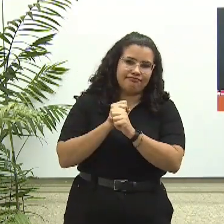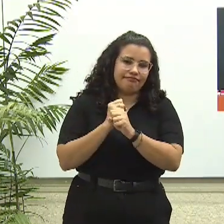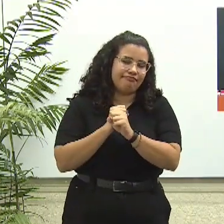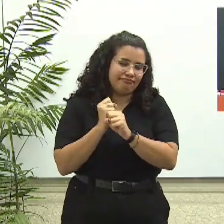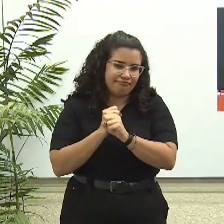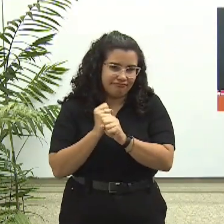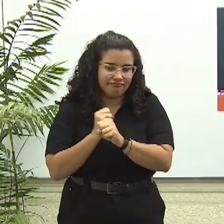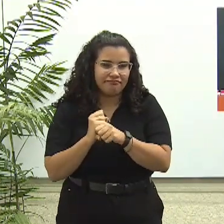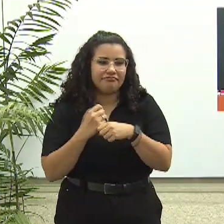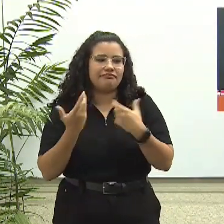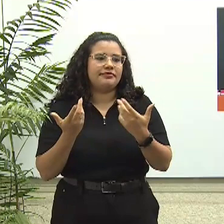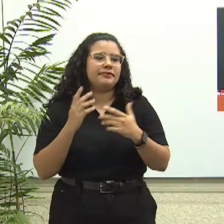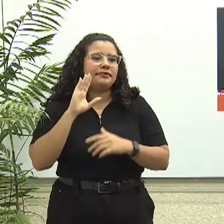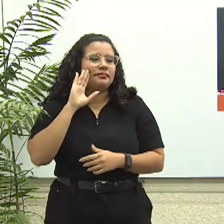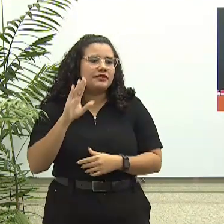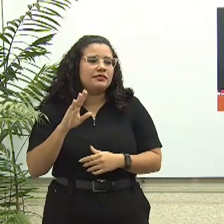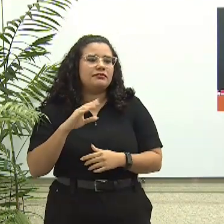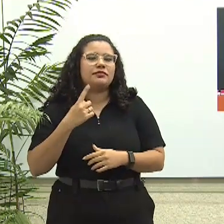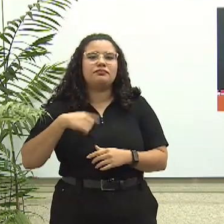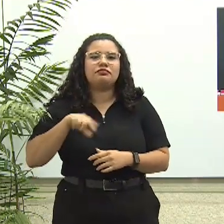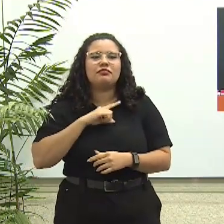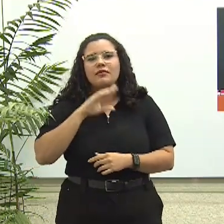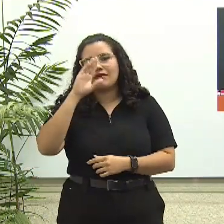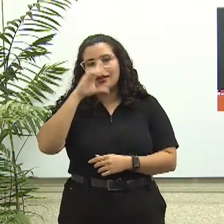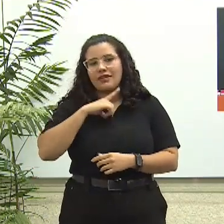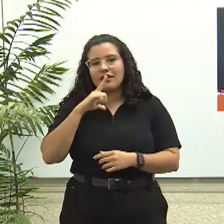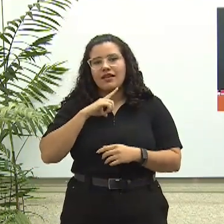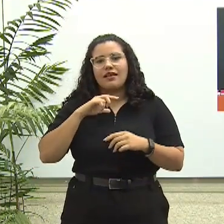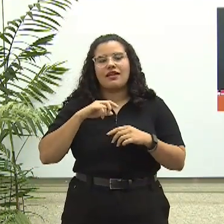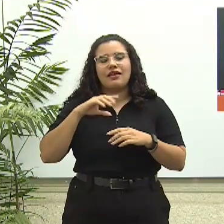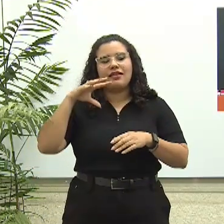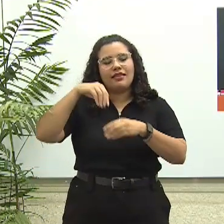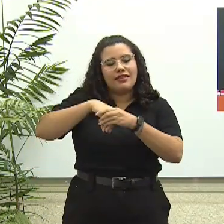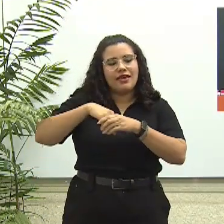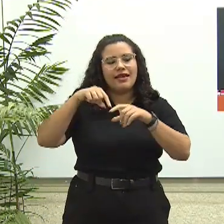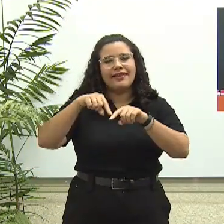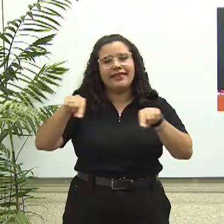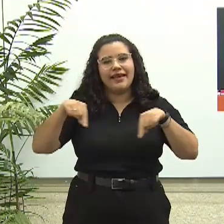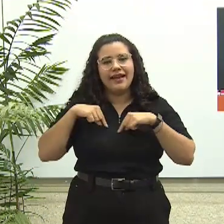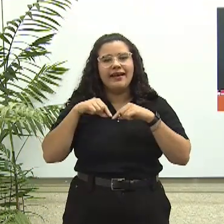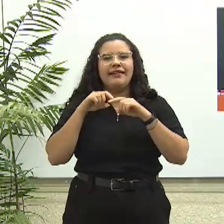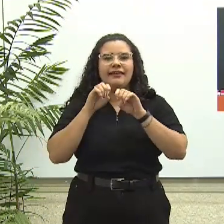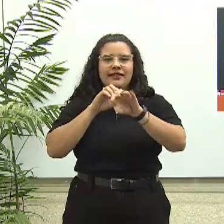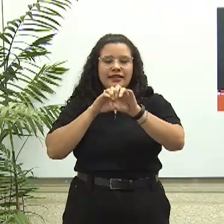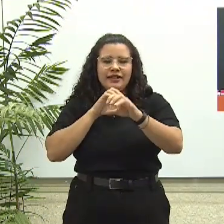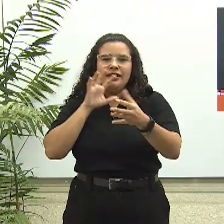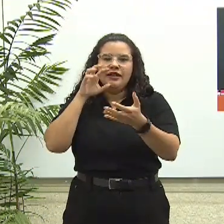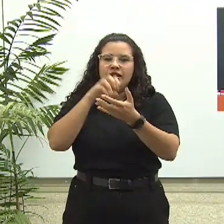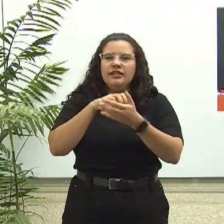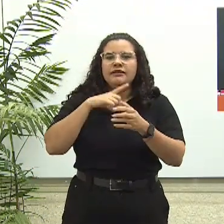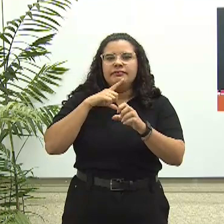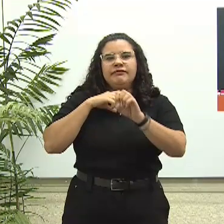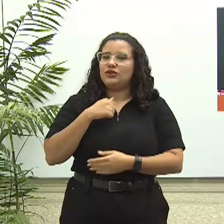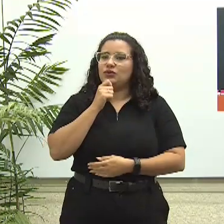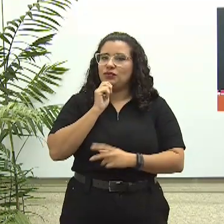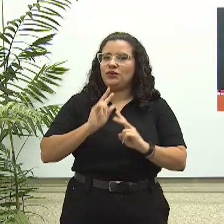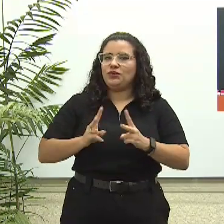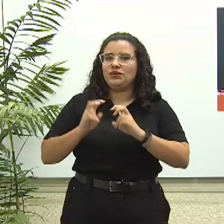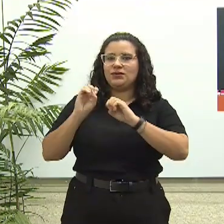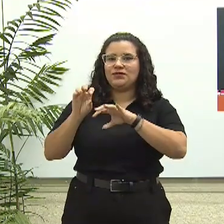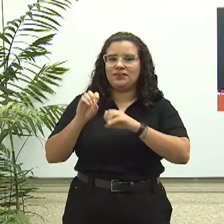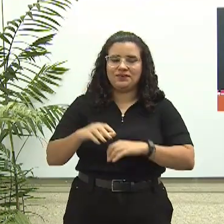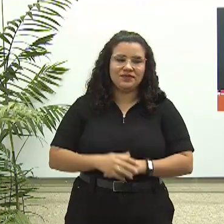quando a gente fazia Telecentro né e oficinas em comunidades ensinava né ensinava Linux